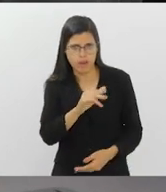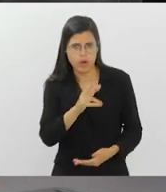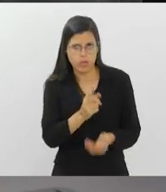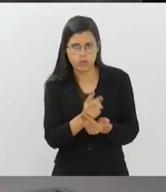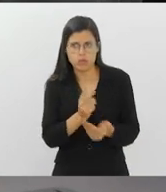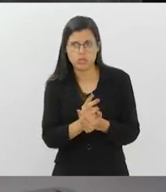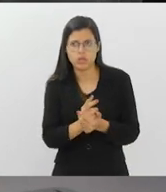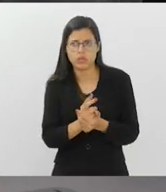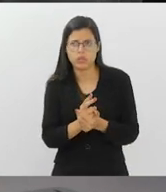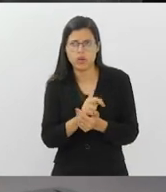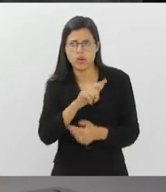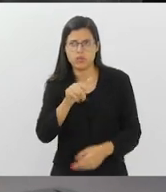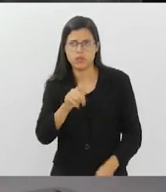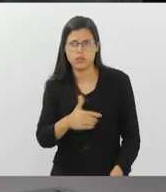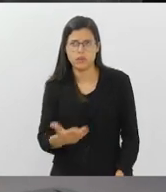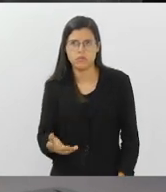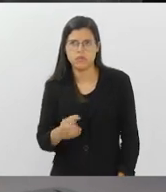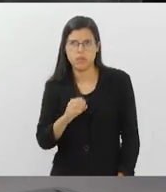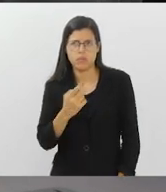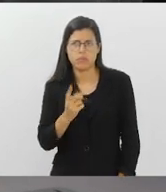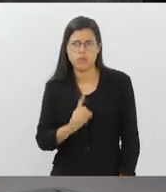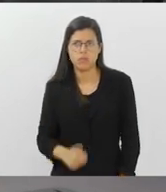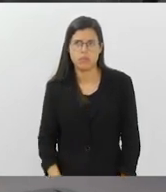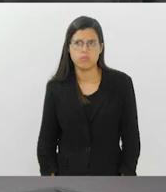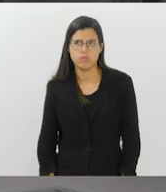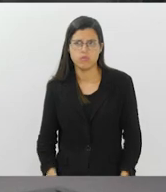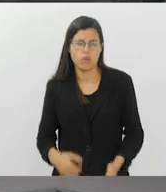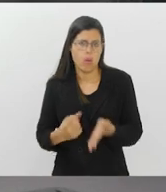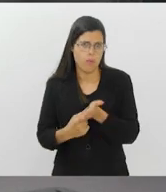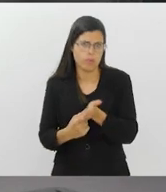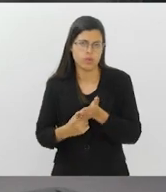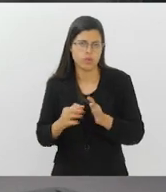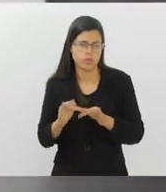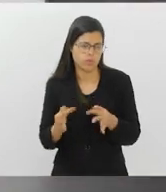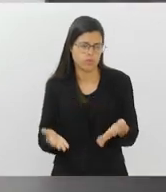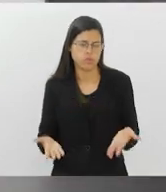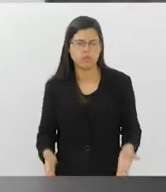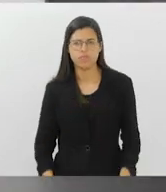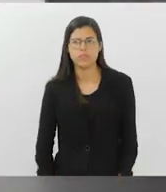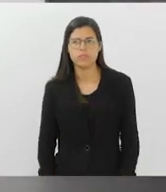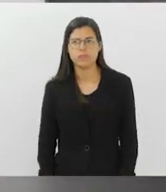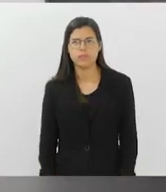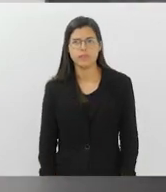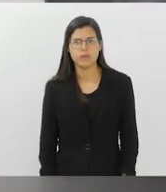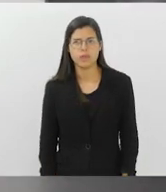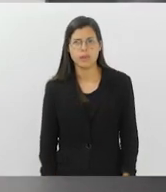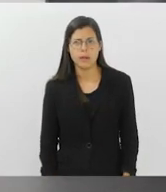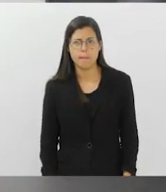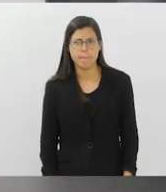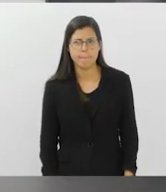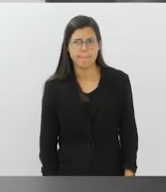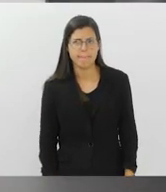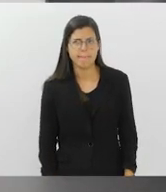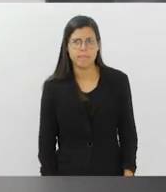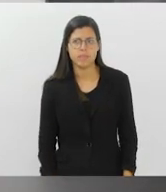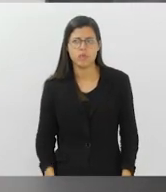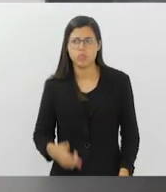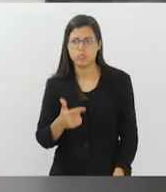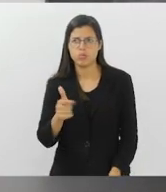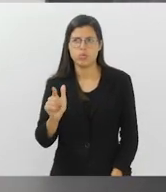vai, diga. Vou. E os que passaram. Simples. E os que já foram cancelados, presidente?